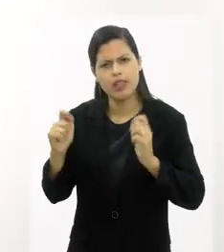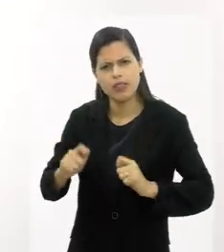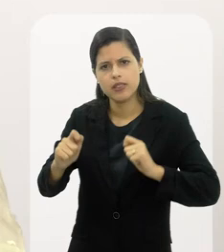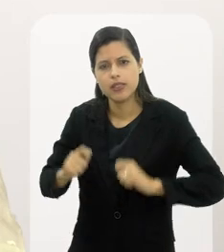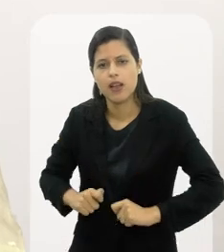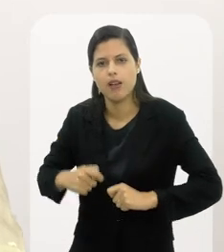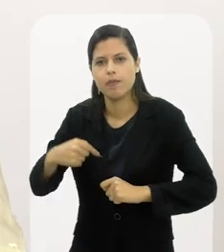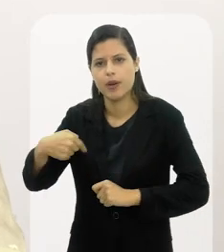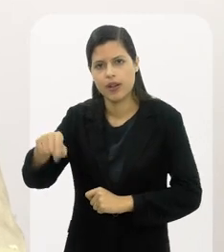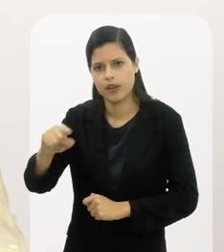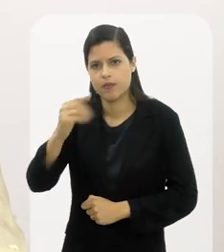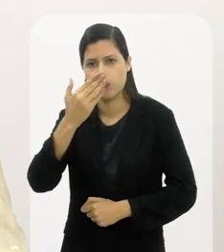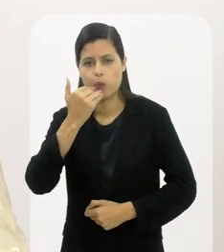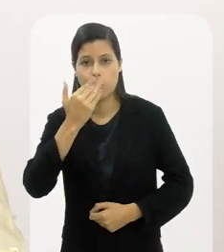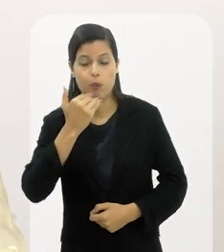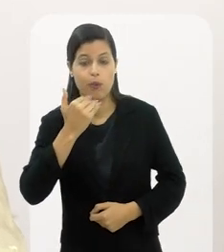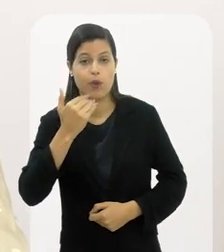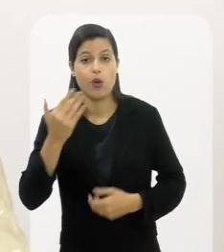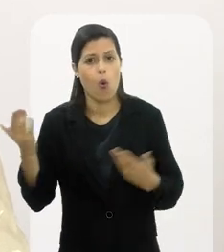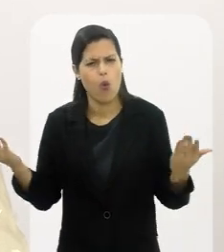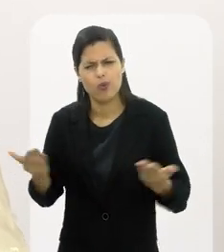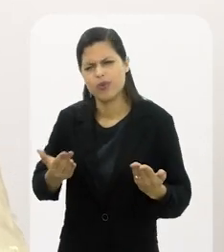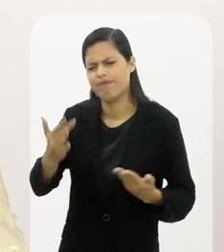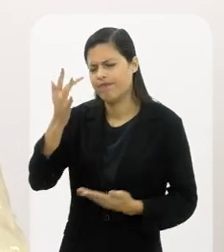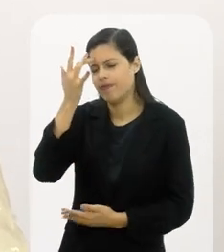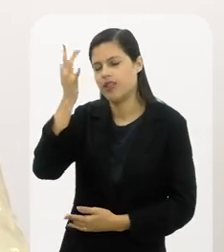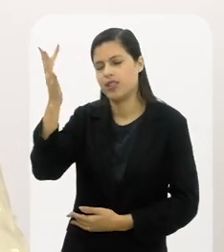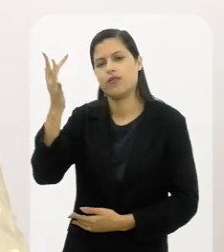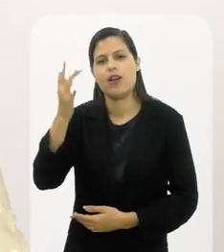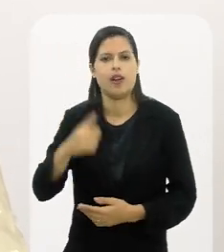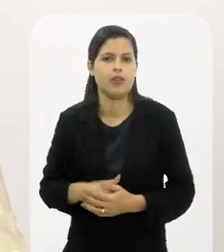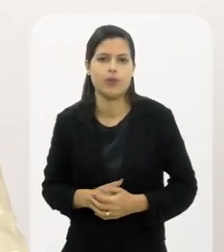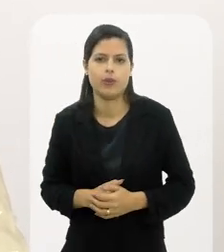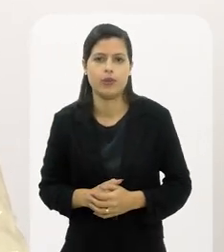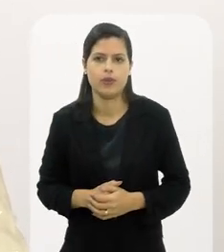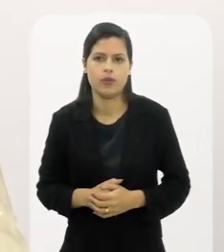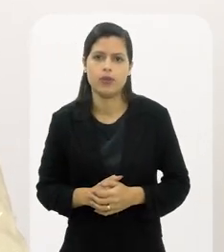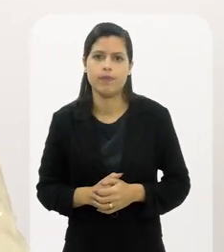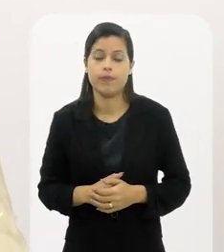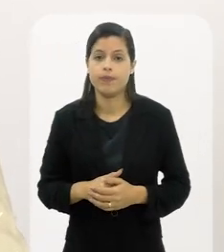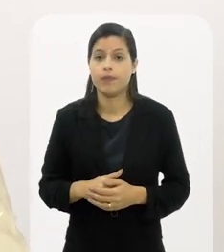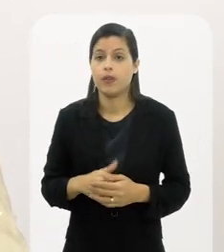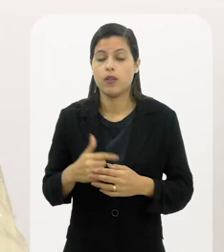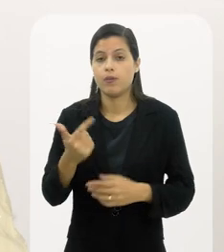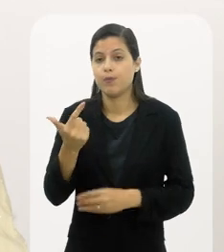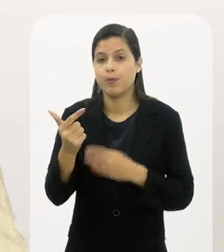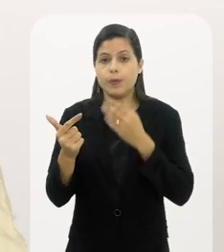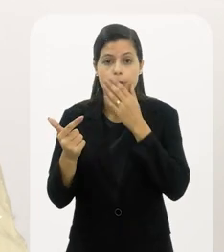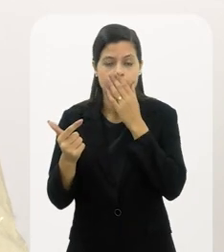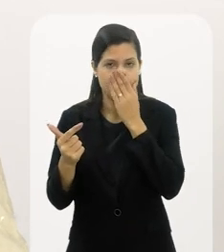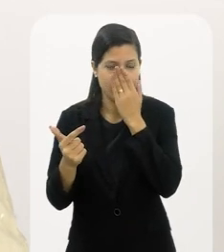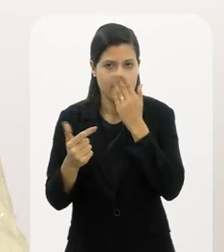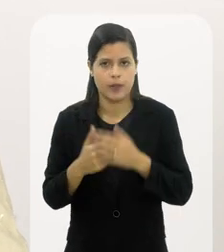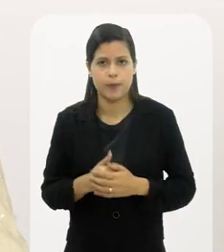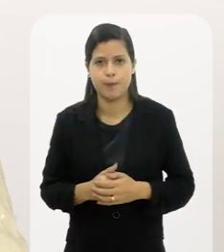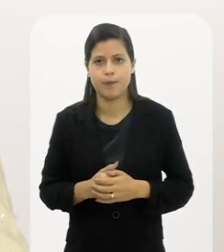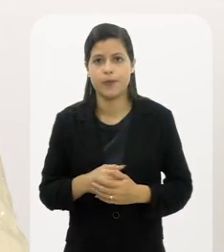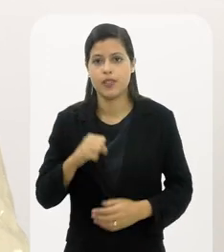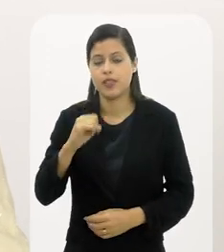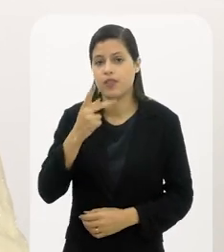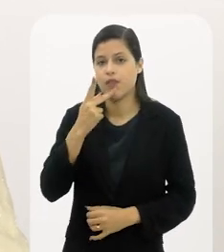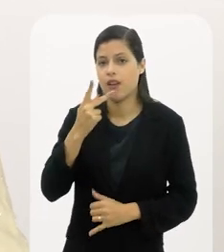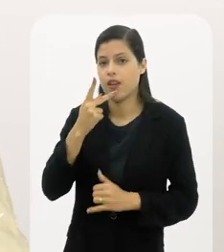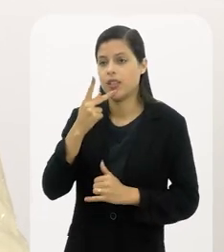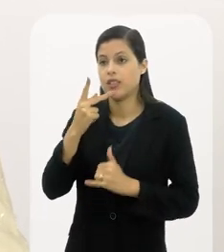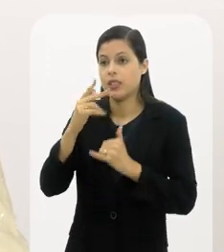E dá para você ir, dá para você se alimentar. Hoje ficou muito mais fácil, muito mais, muito mais. O que você não tinha, né? Que